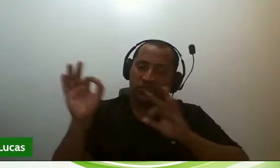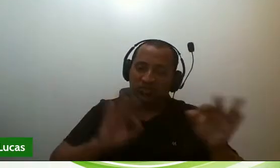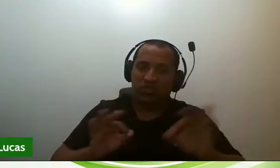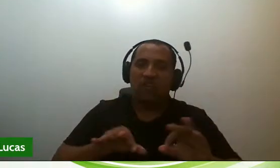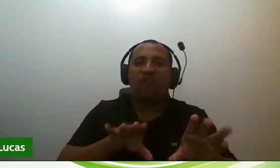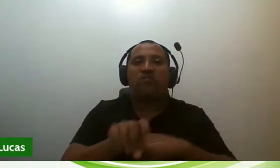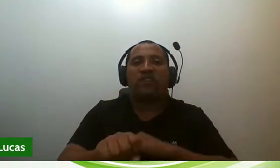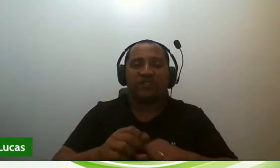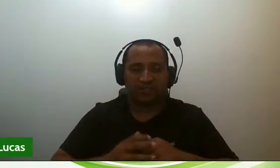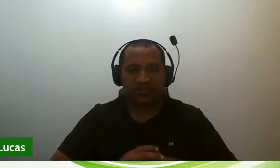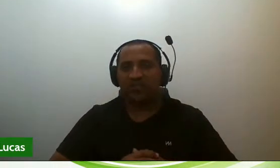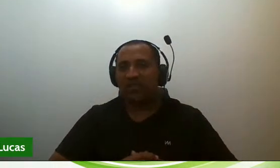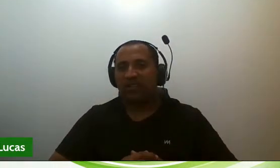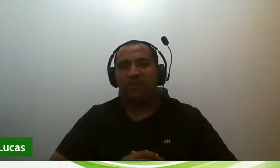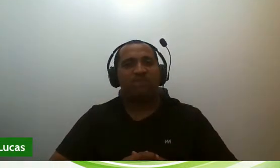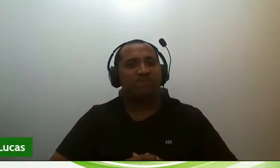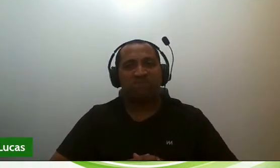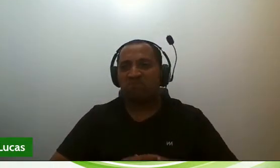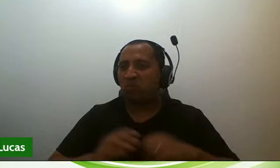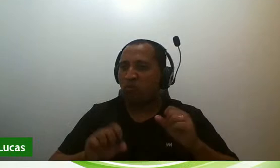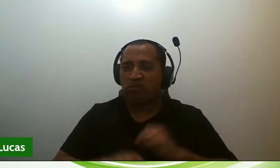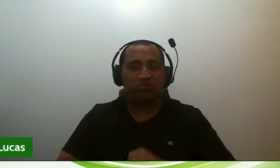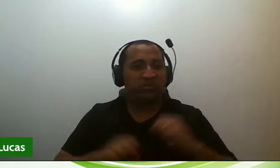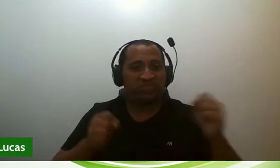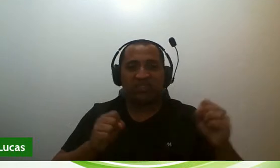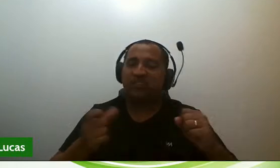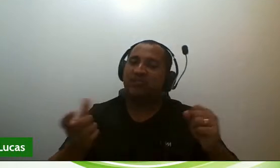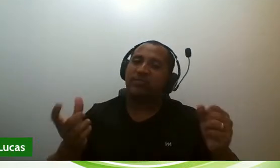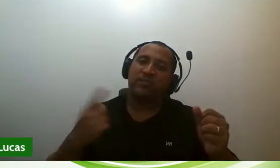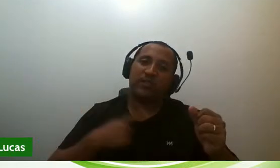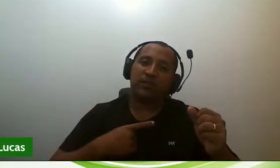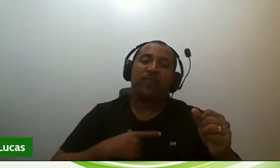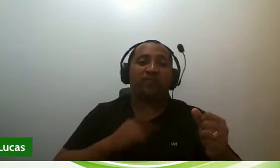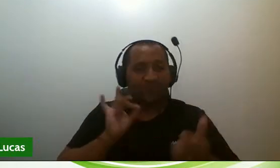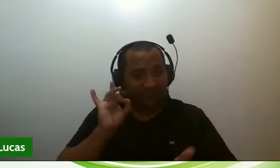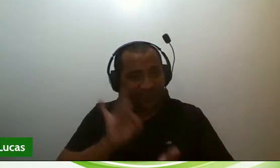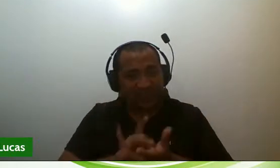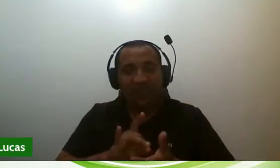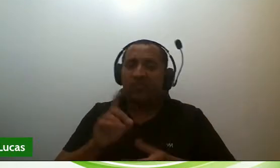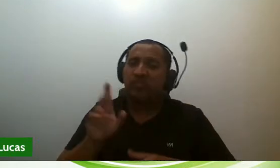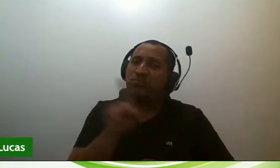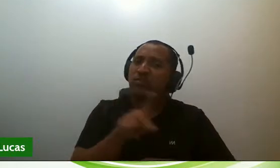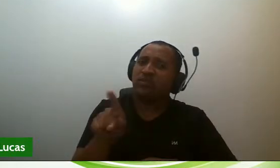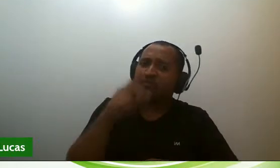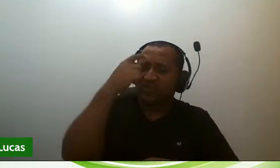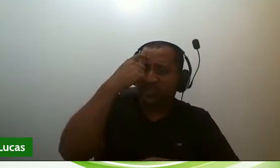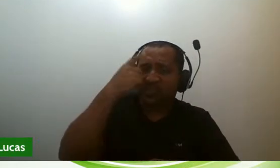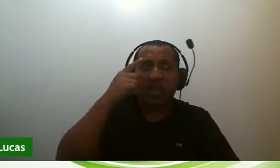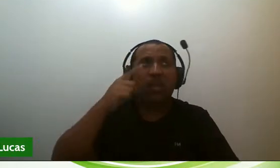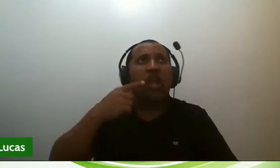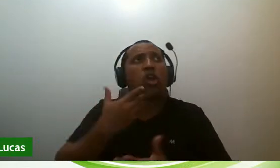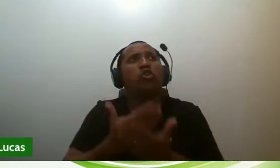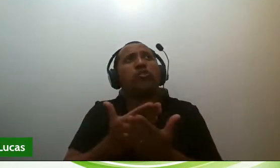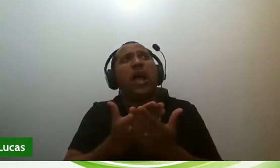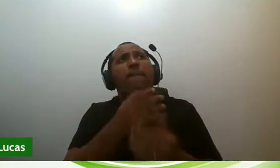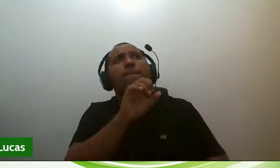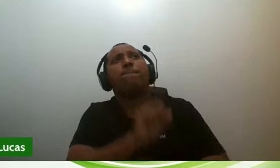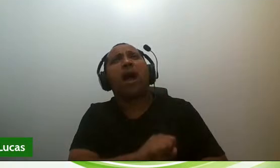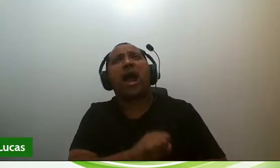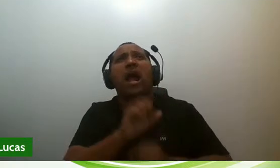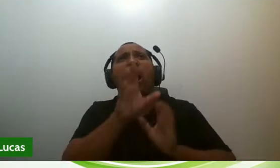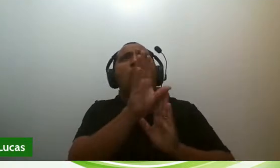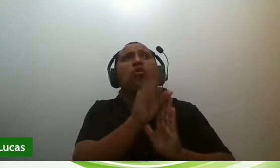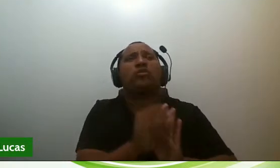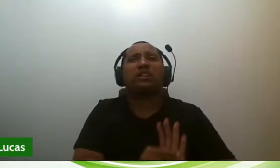formativo. Não há como a gente... E isso a gente... Na verdade, muitos professores pensam, poxa, mas aí eu vou parar minha aula, vou deixar de dar meu conteúdo para